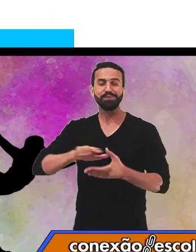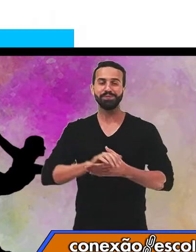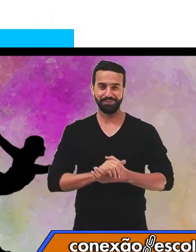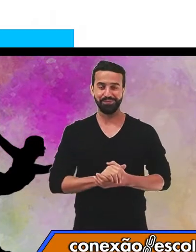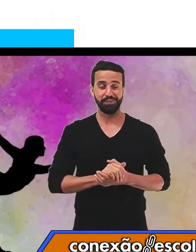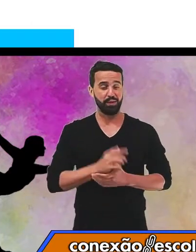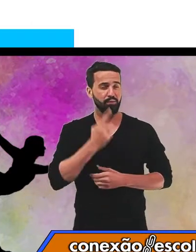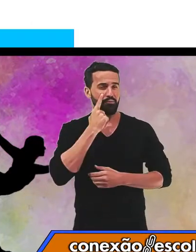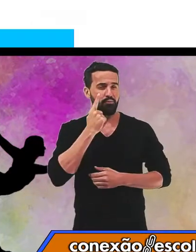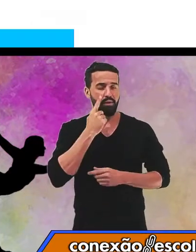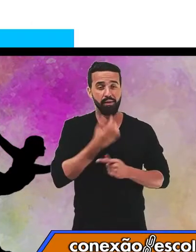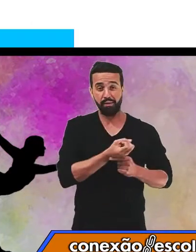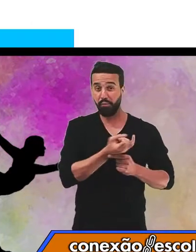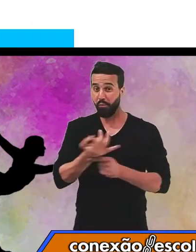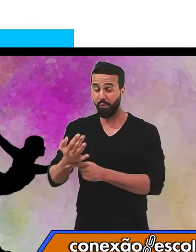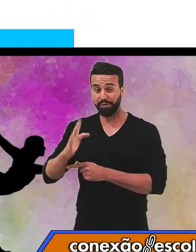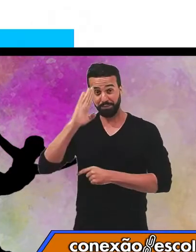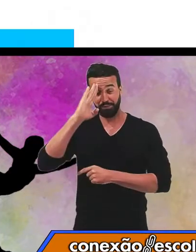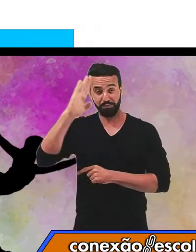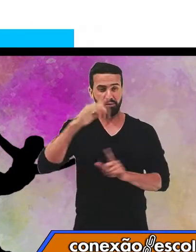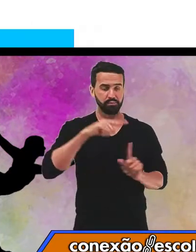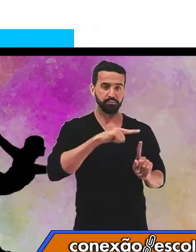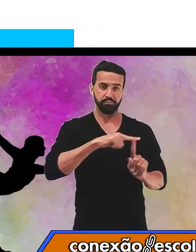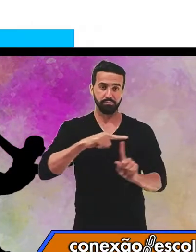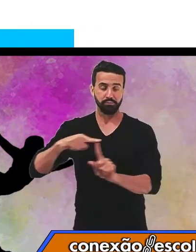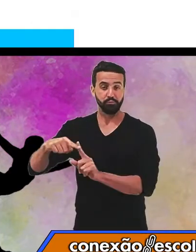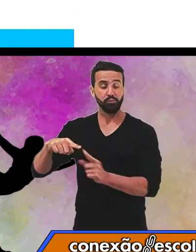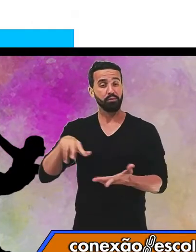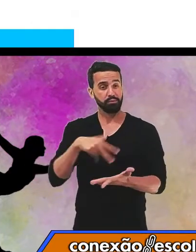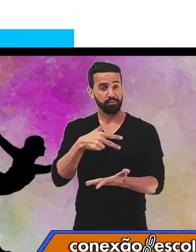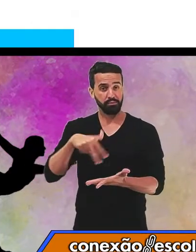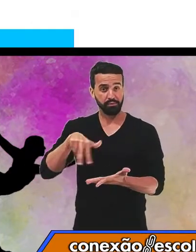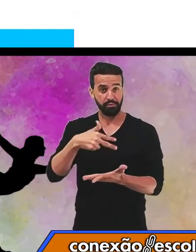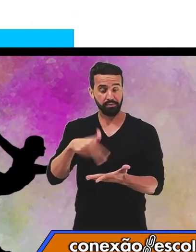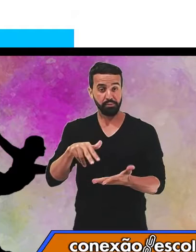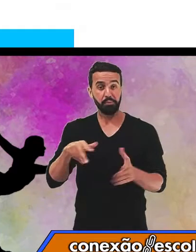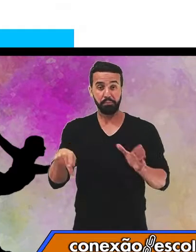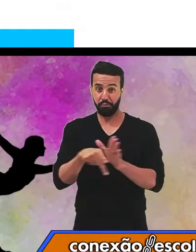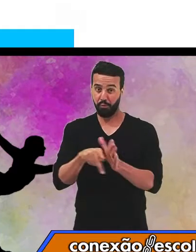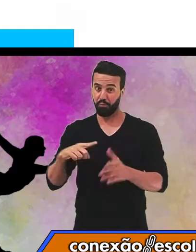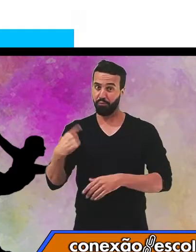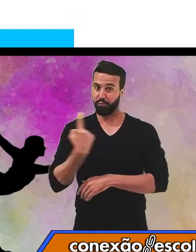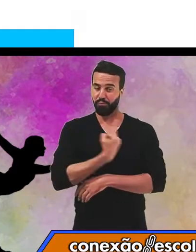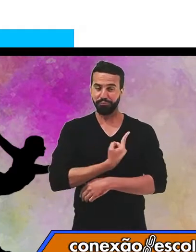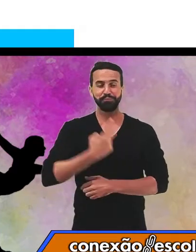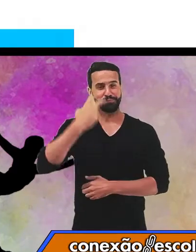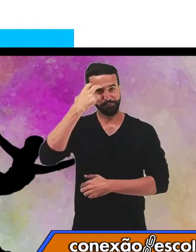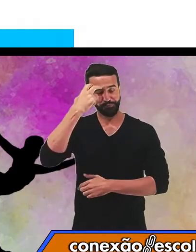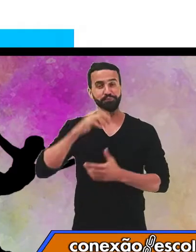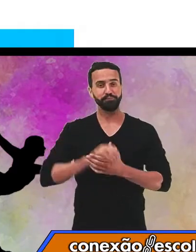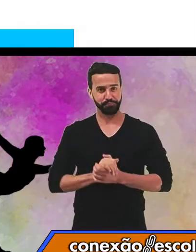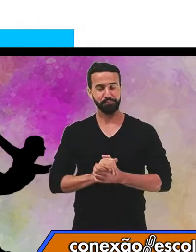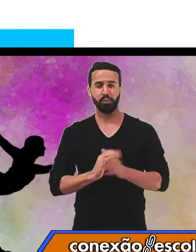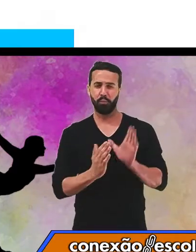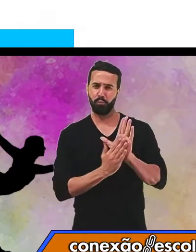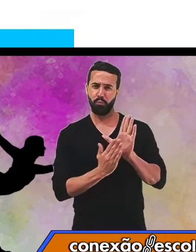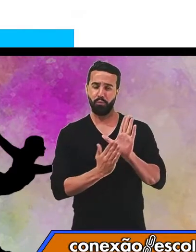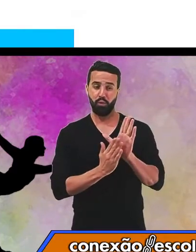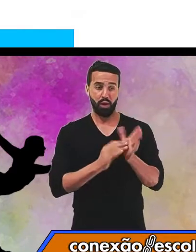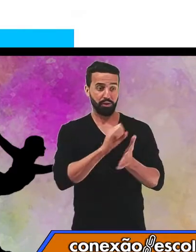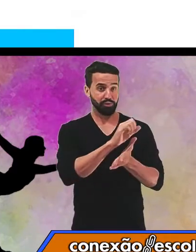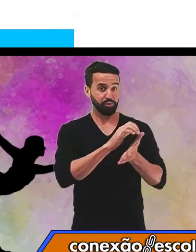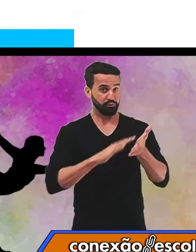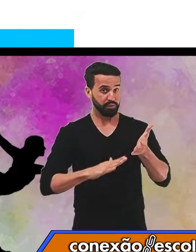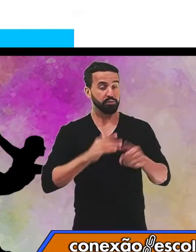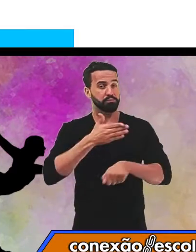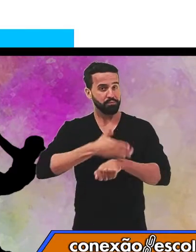ver quais são as principais modalidades de dança da nossa cultura e propor uma atividade prática sobre uma